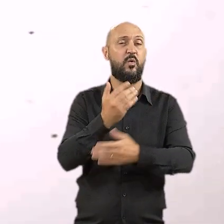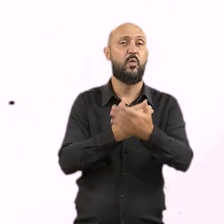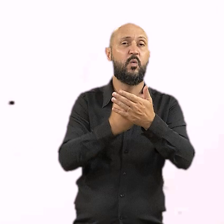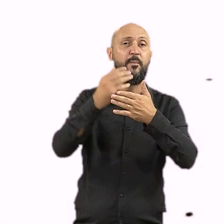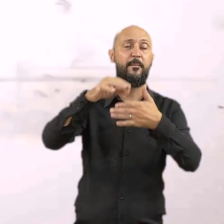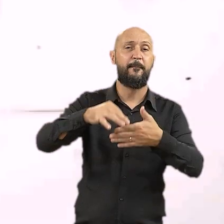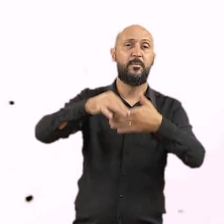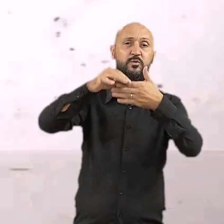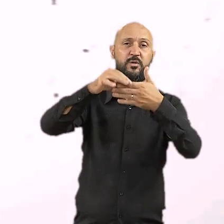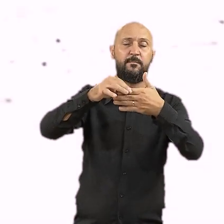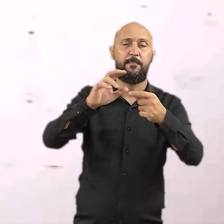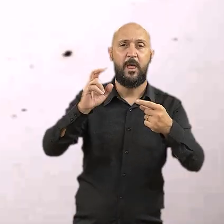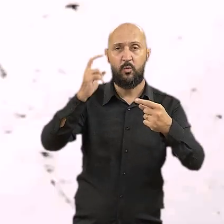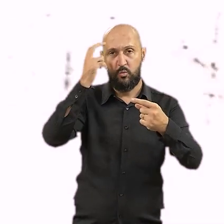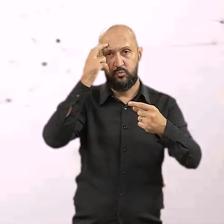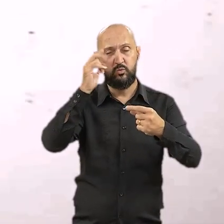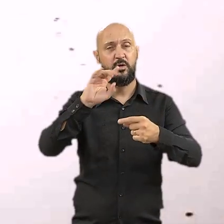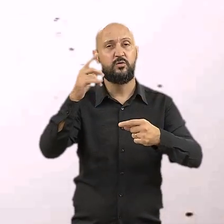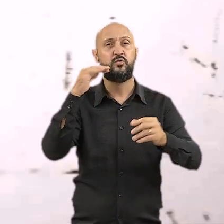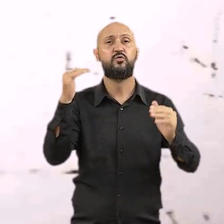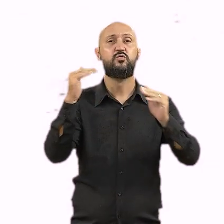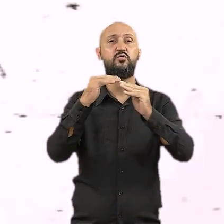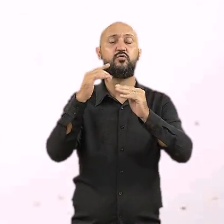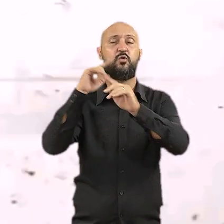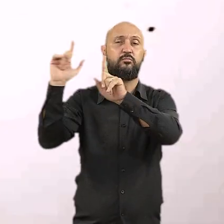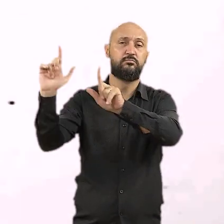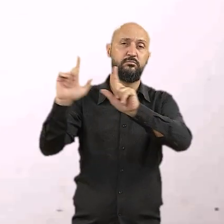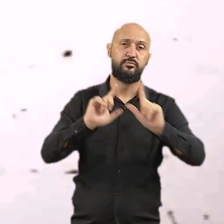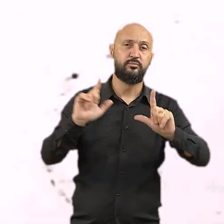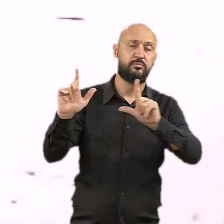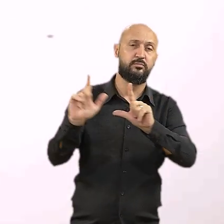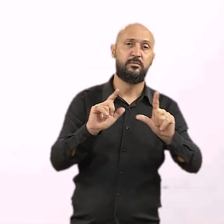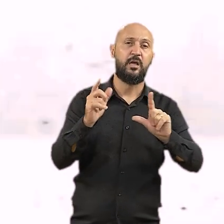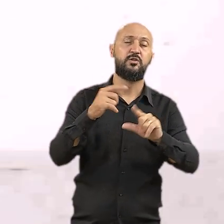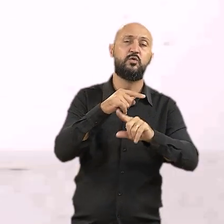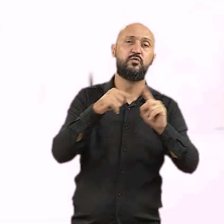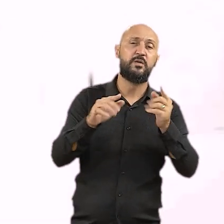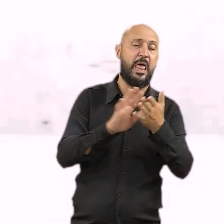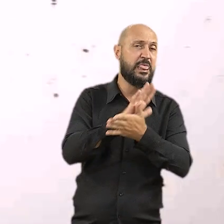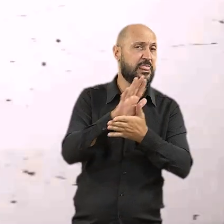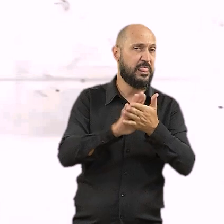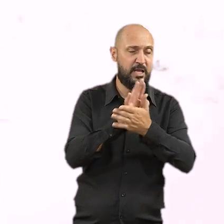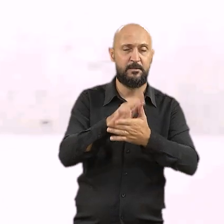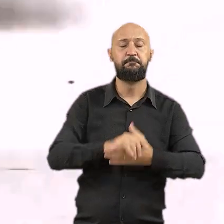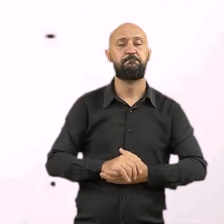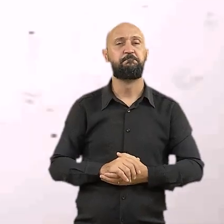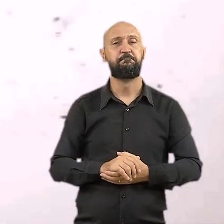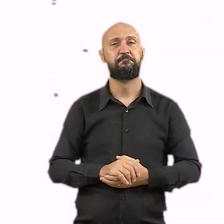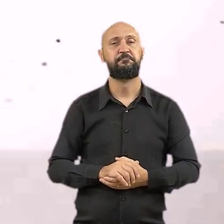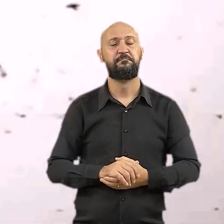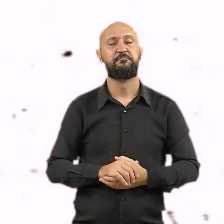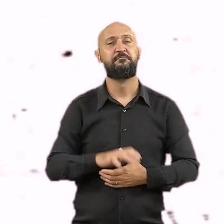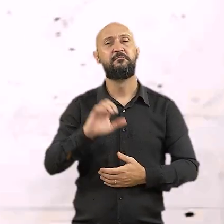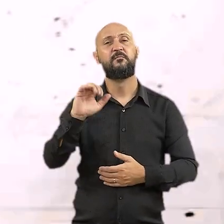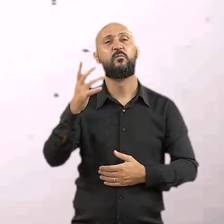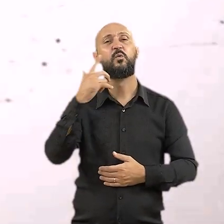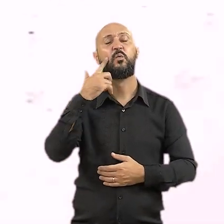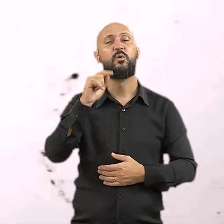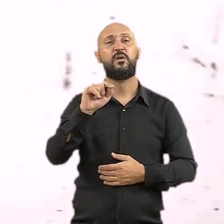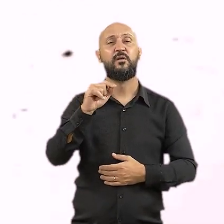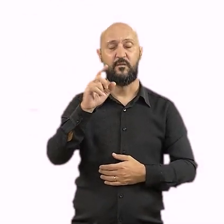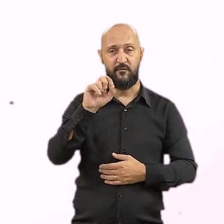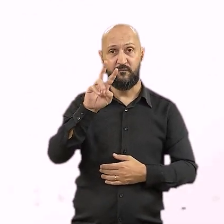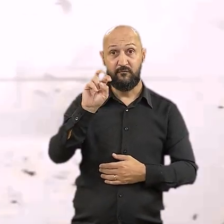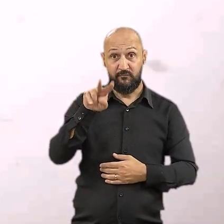uma das cabeças de rede. A TV Cultura a gente só importava os programas, né? Ainda a gente não dividia ainda com eles. O que